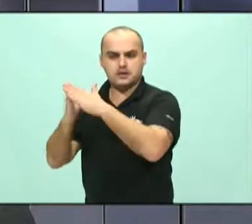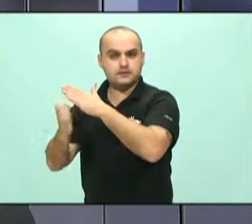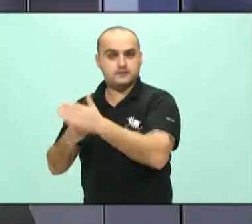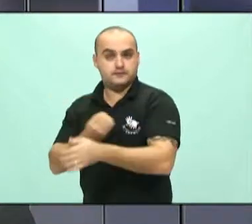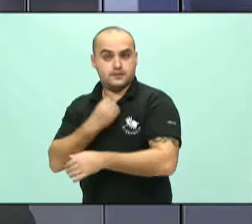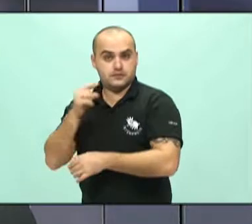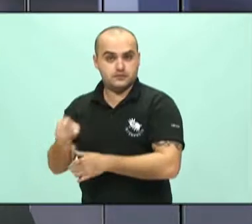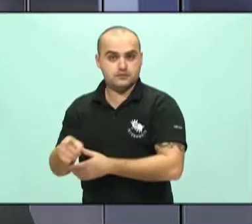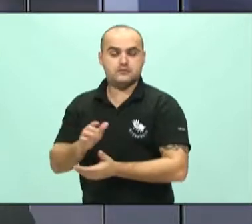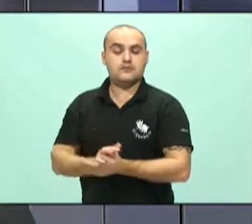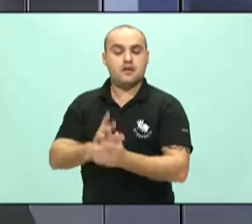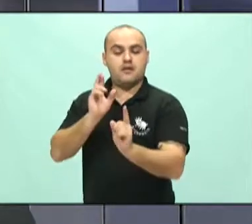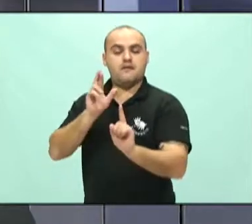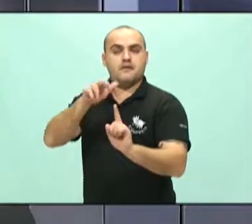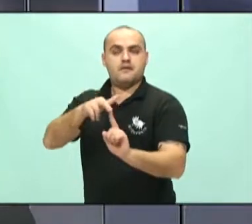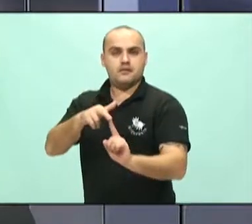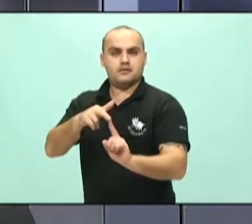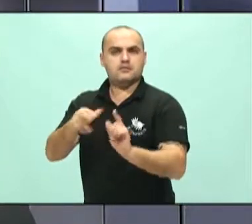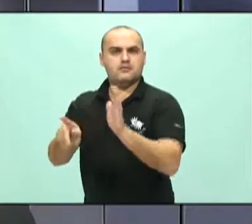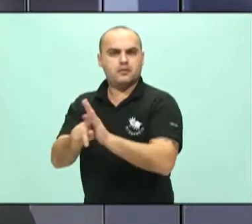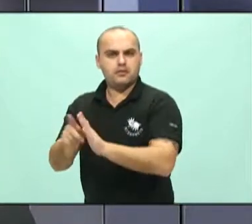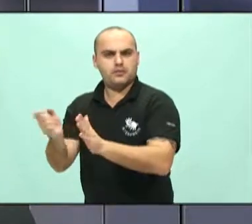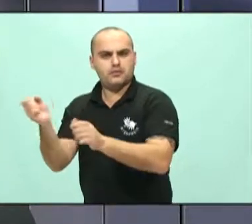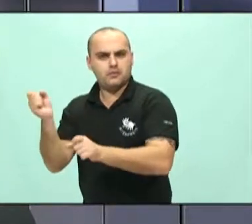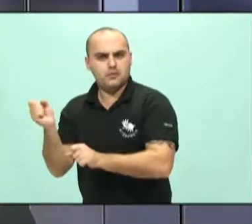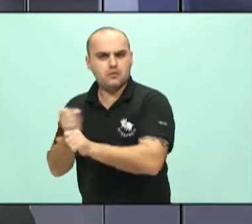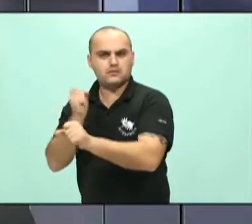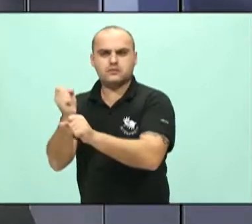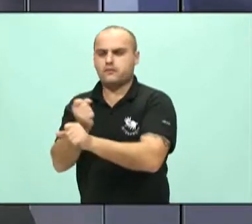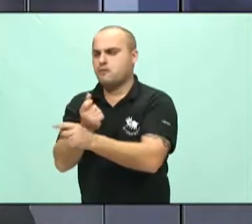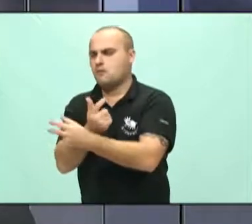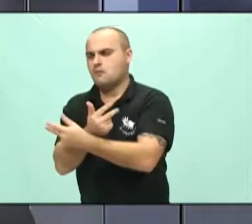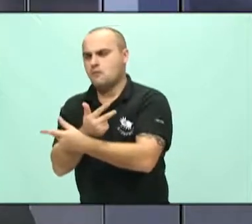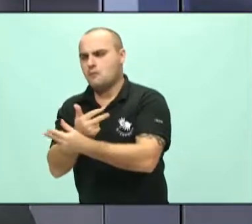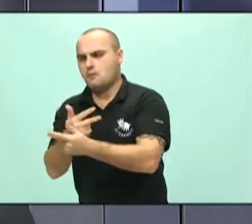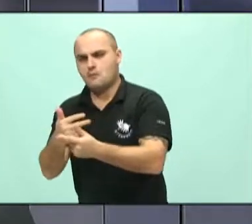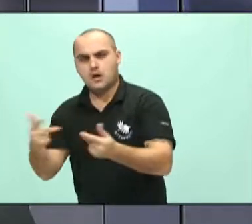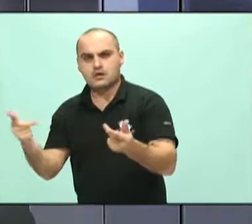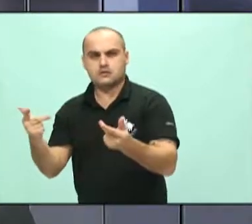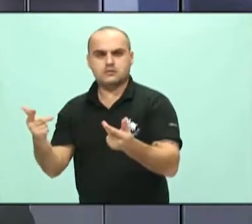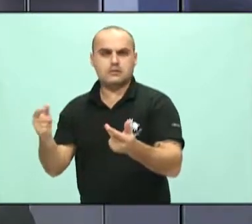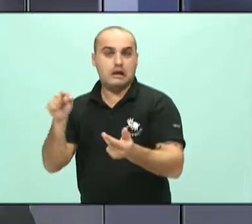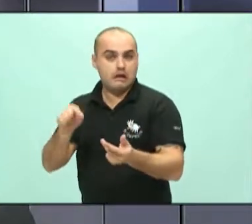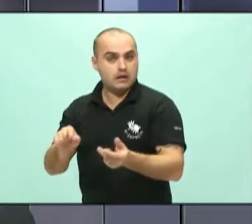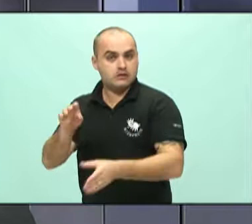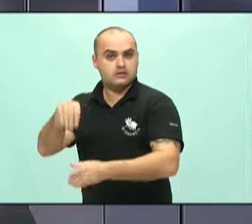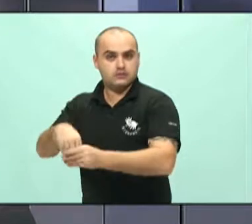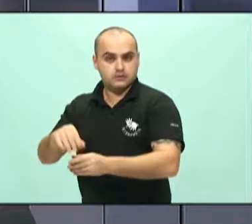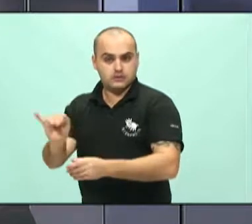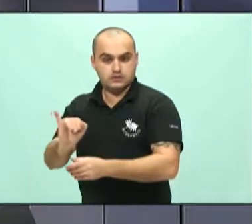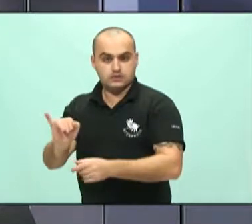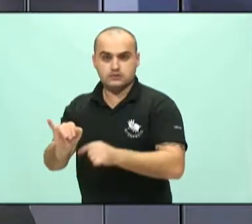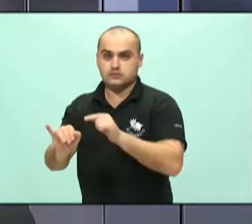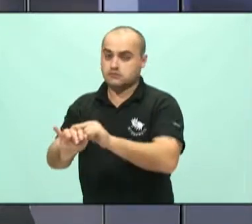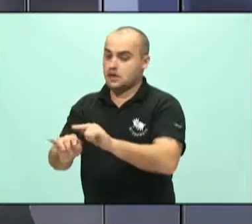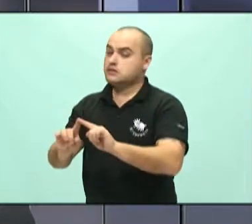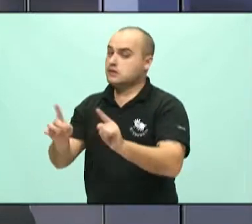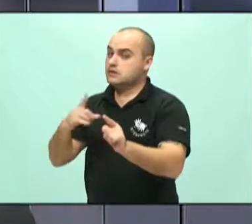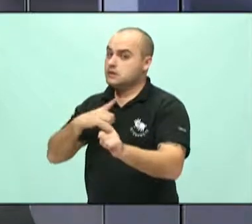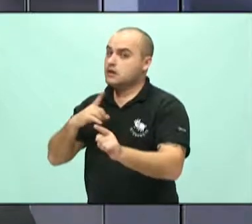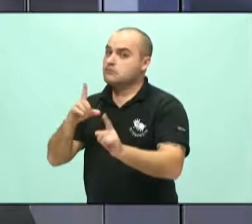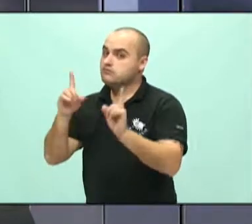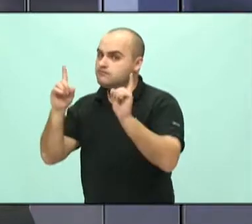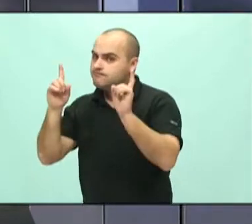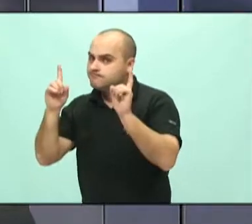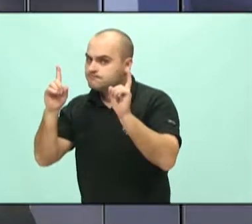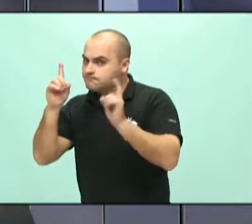referência em construção de plataformas, de embarcações, embora é um mercado que hoje está sofrendo uma certa dificuldade,